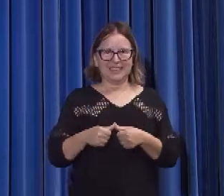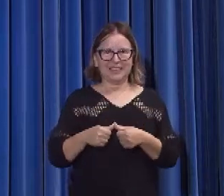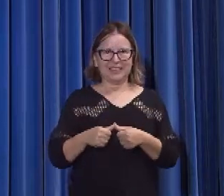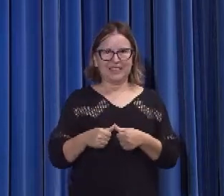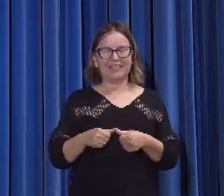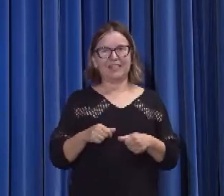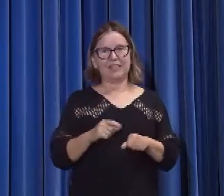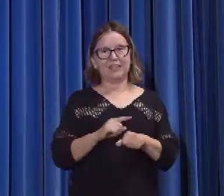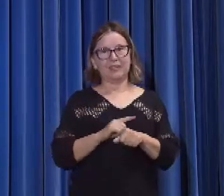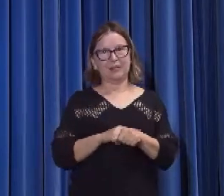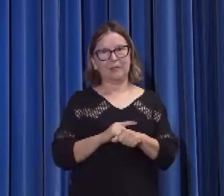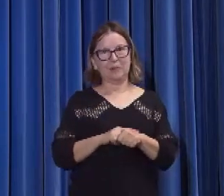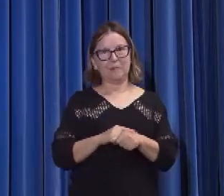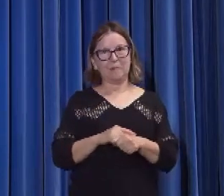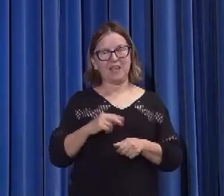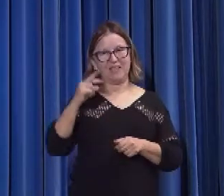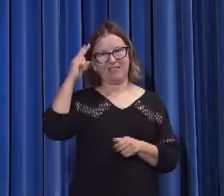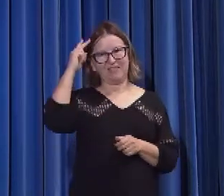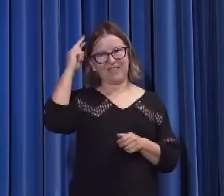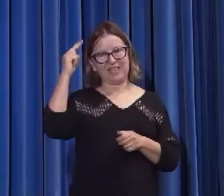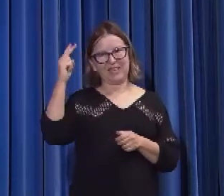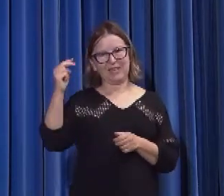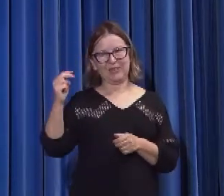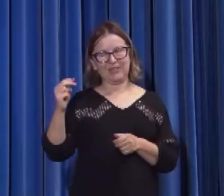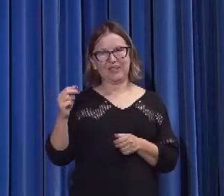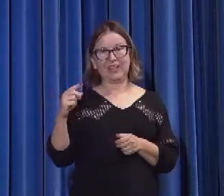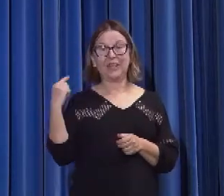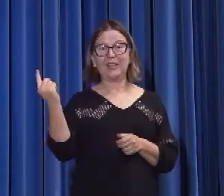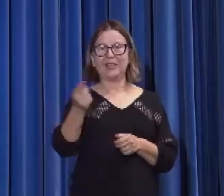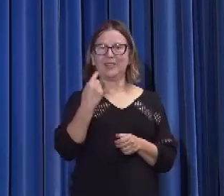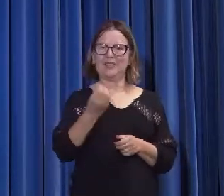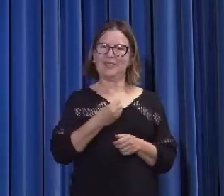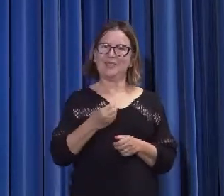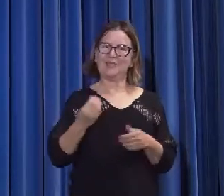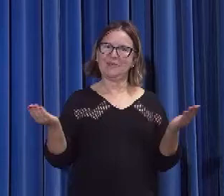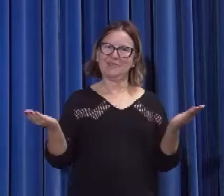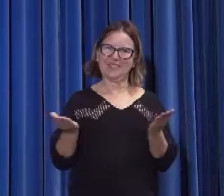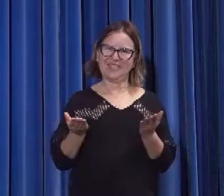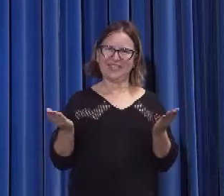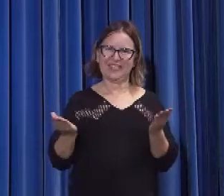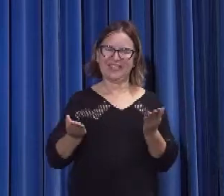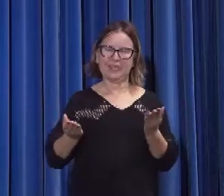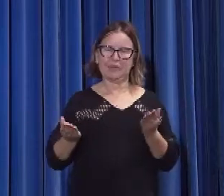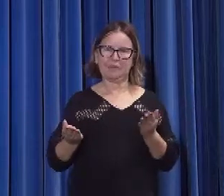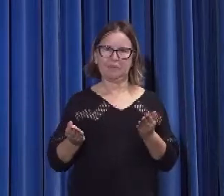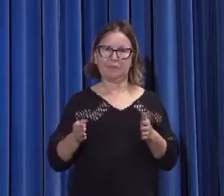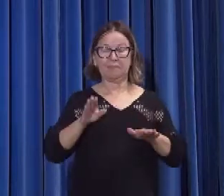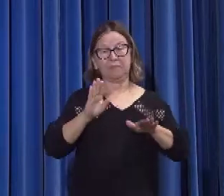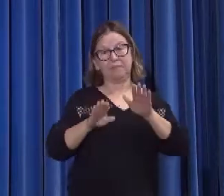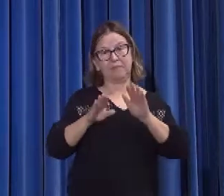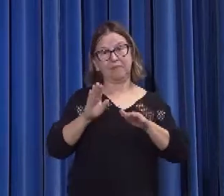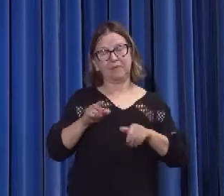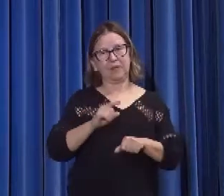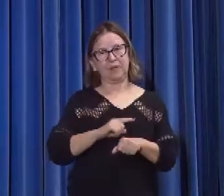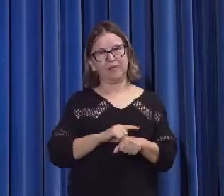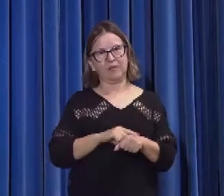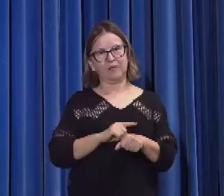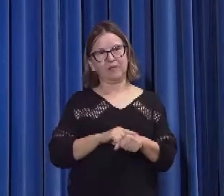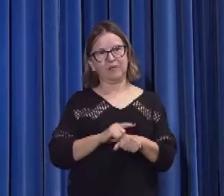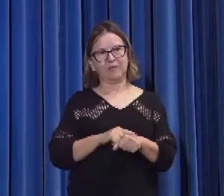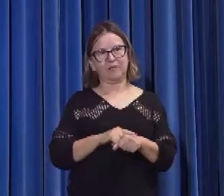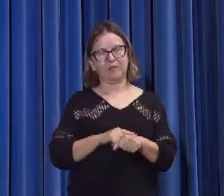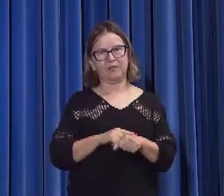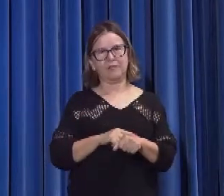momento da história que nós passamos hoje, talvez o momento em que nós